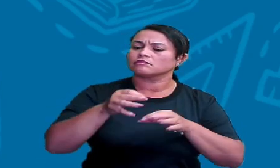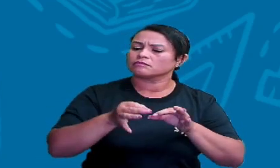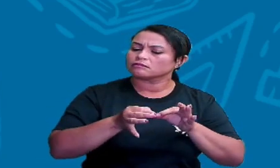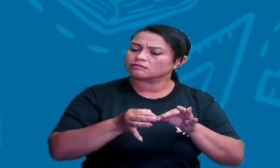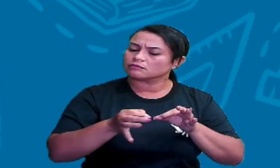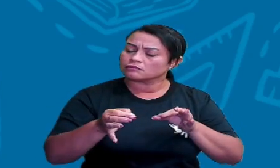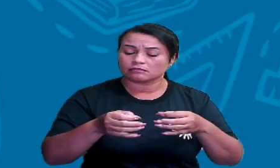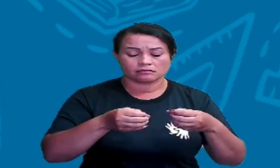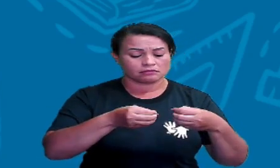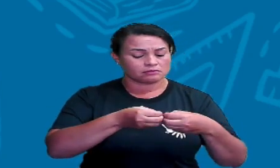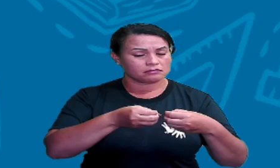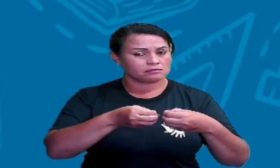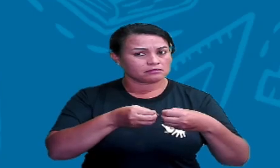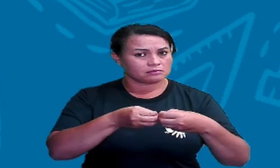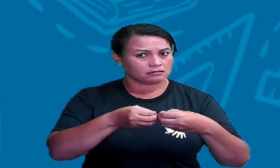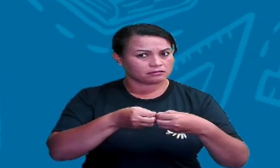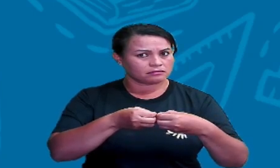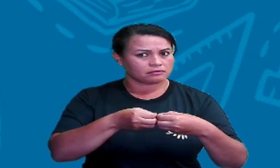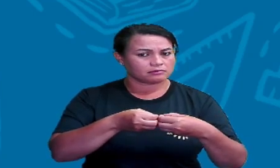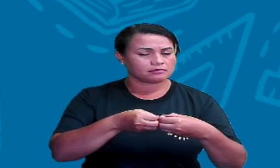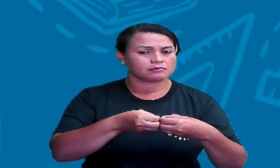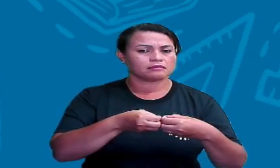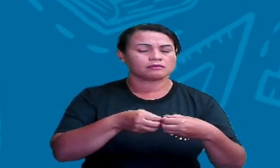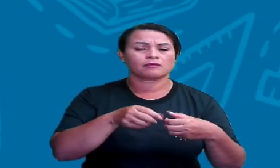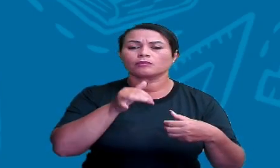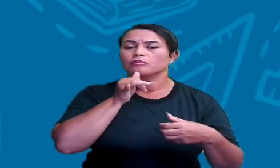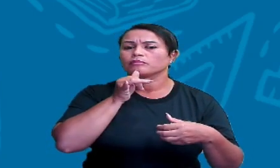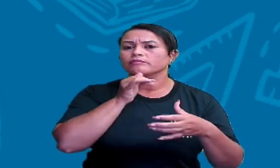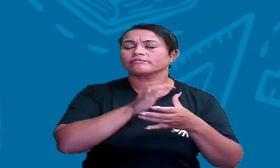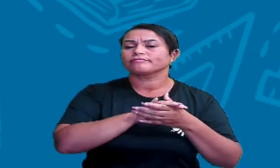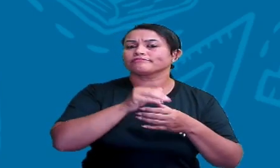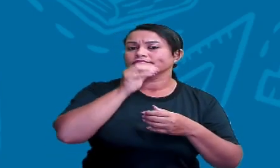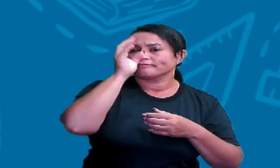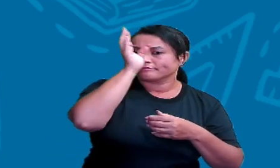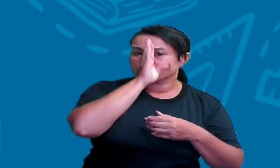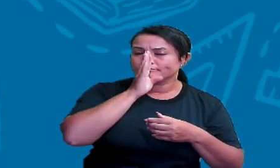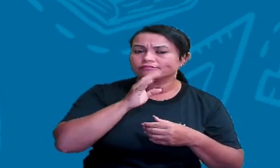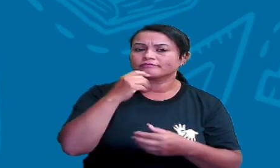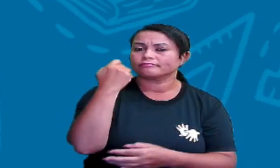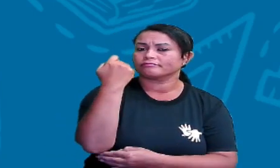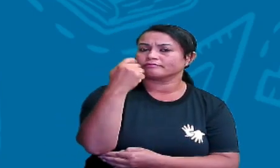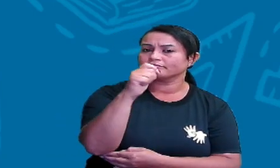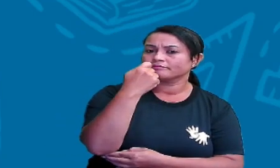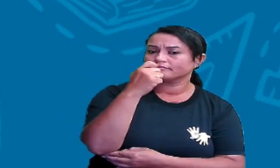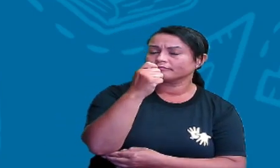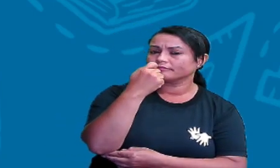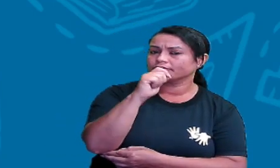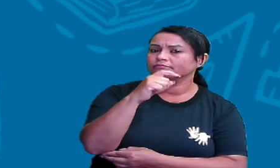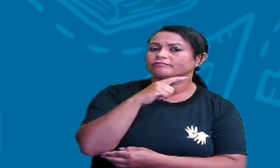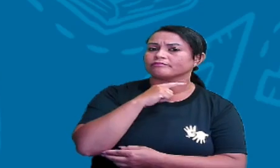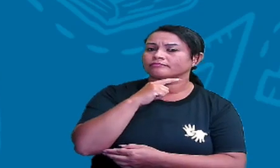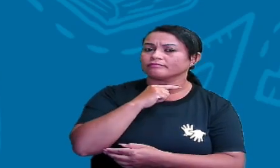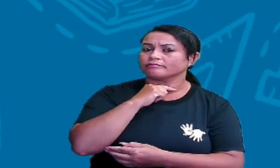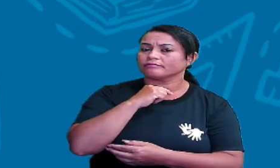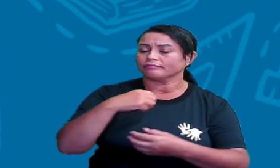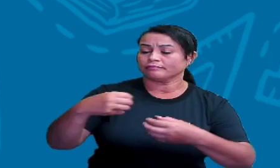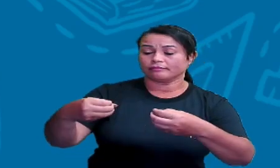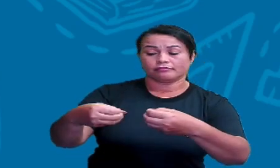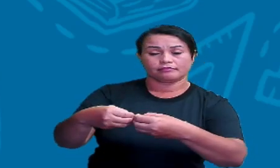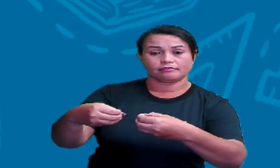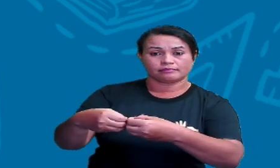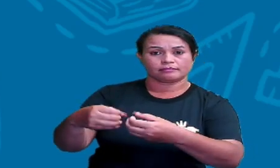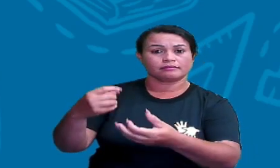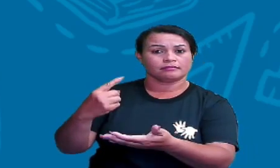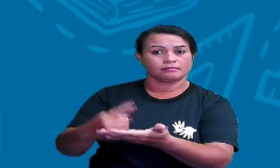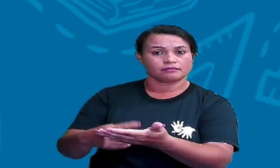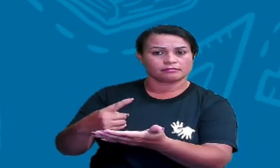país vizinho, tá? E aí, por exemplo, Brasil e Argentina, eles têm o seu limite que foi estabelecido por acordos